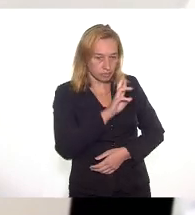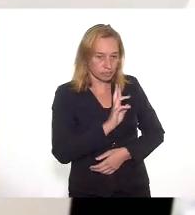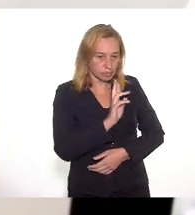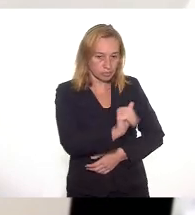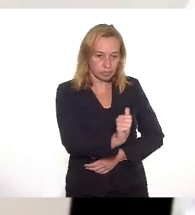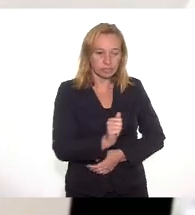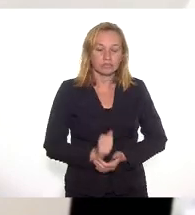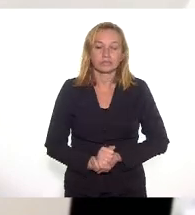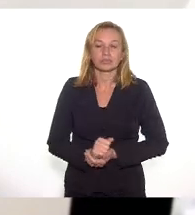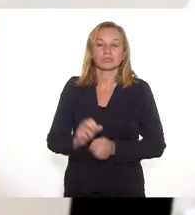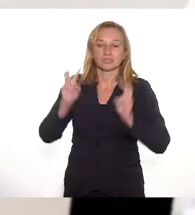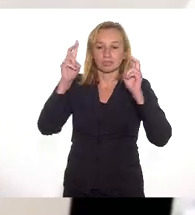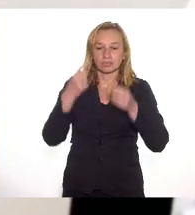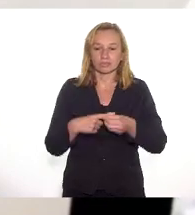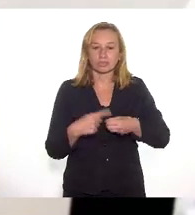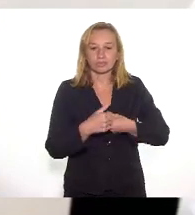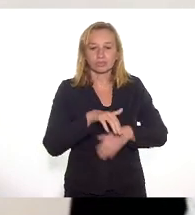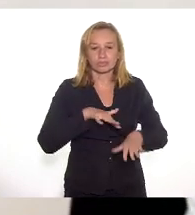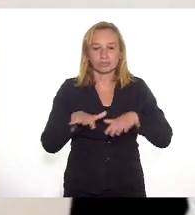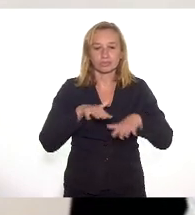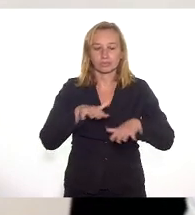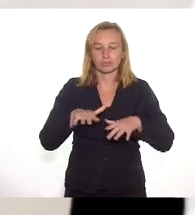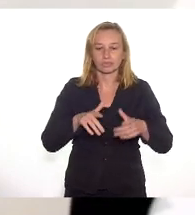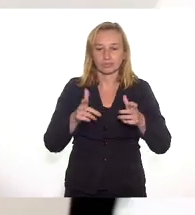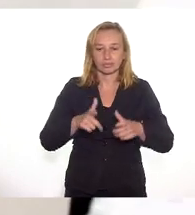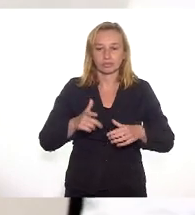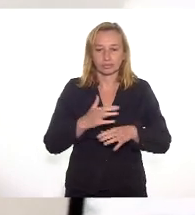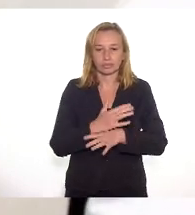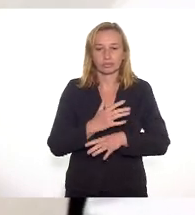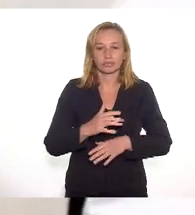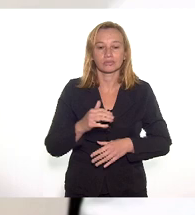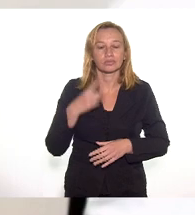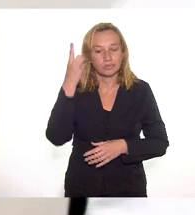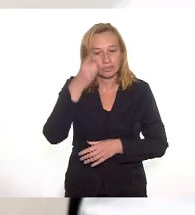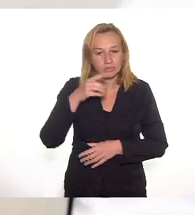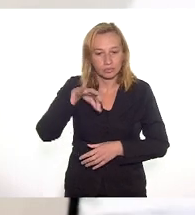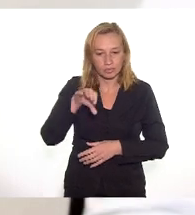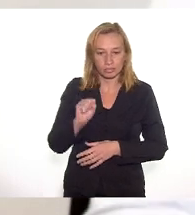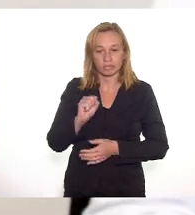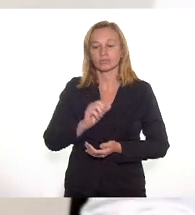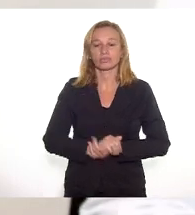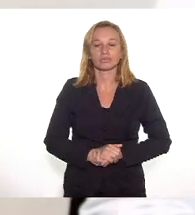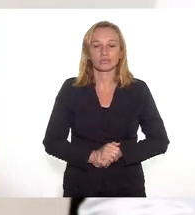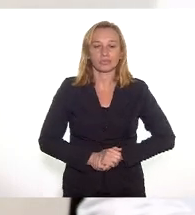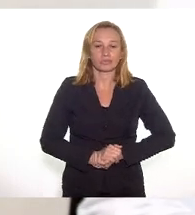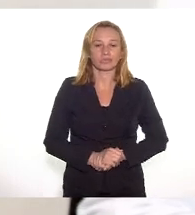Pela Comissão de Assuntos Municipais e Desenvolvimento Regional, deputado Carlos Macedo.